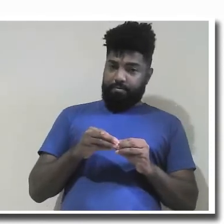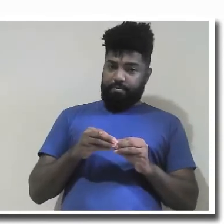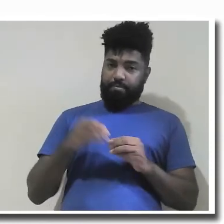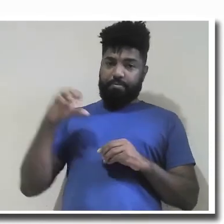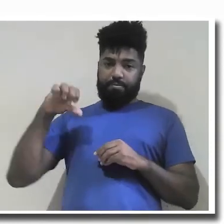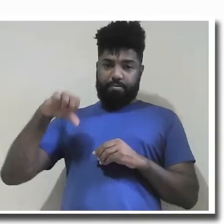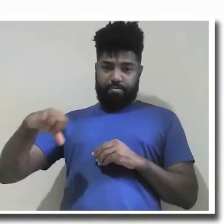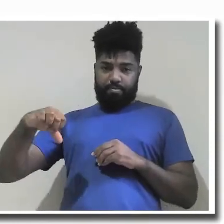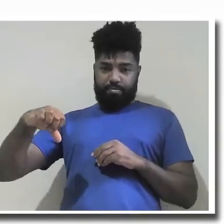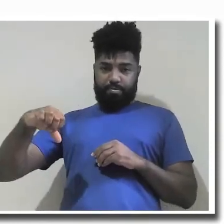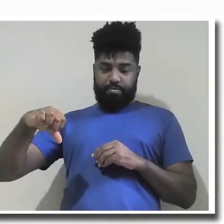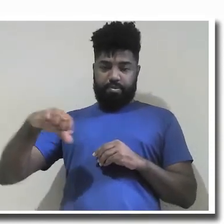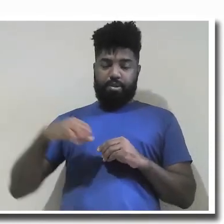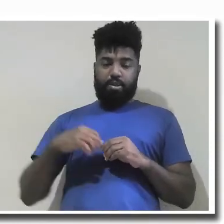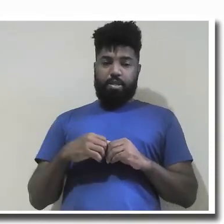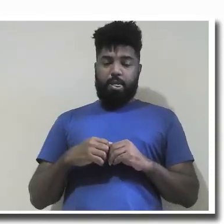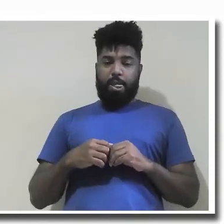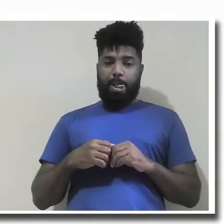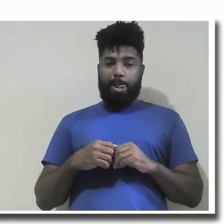9,